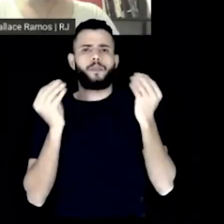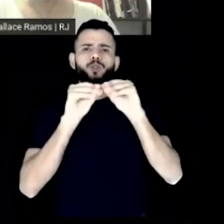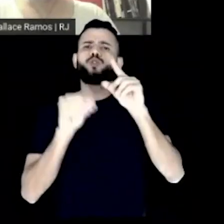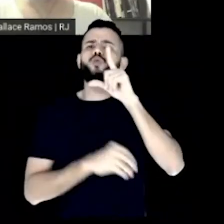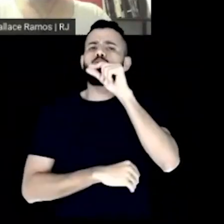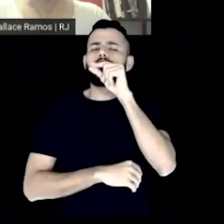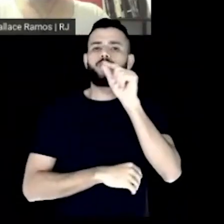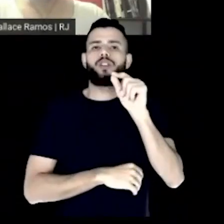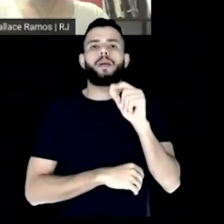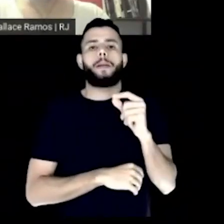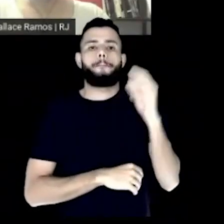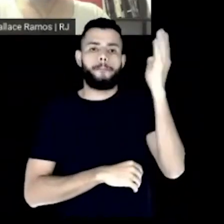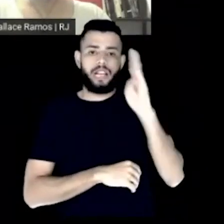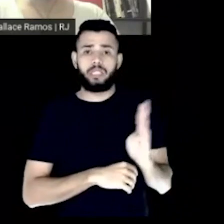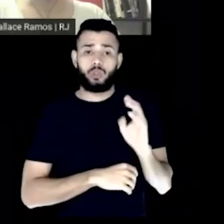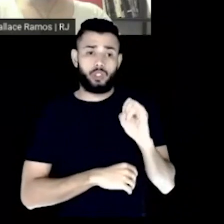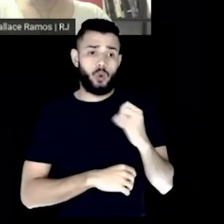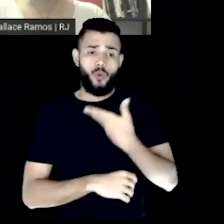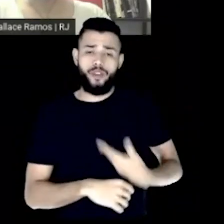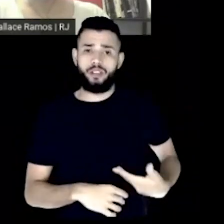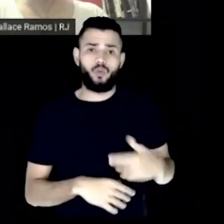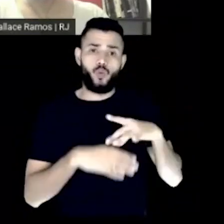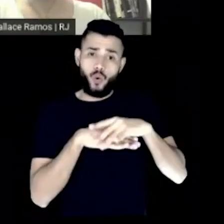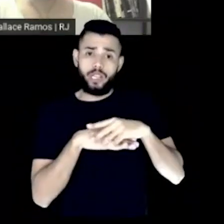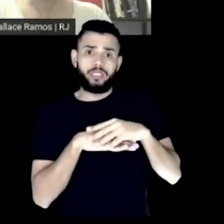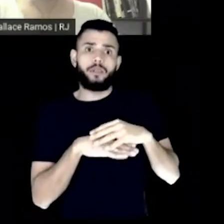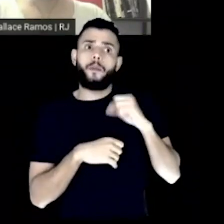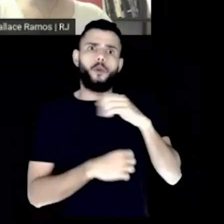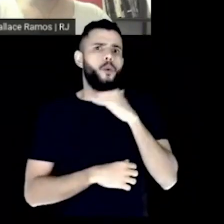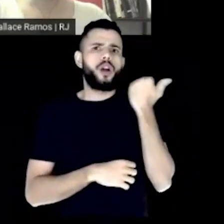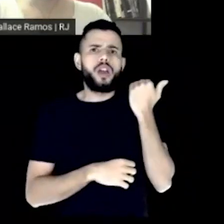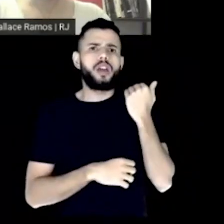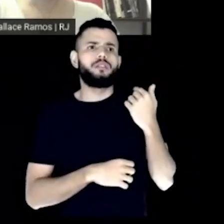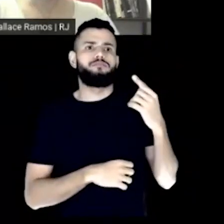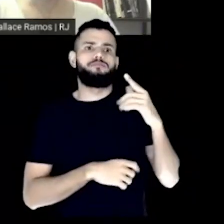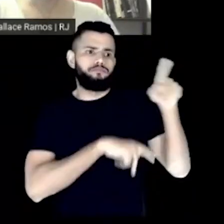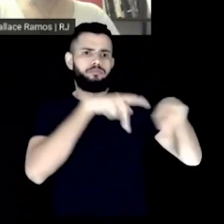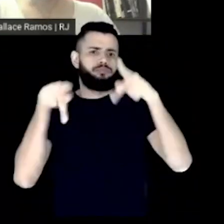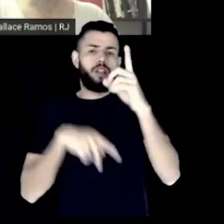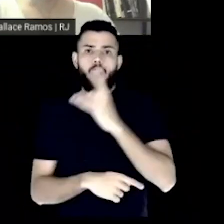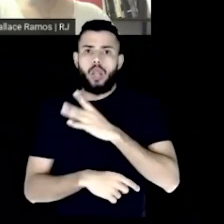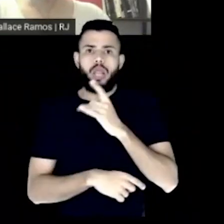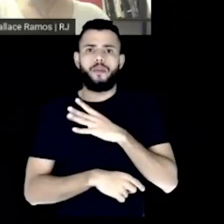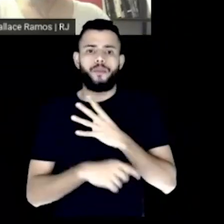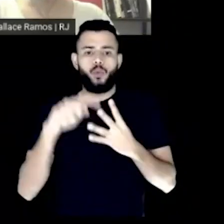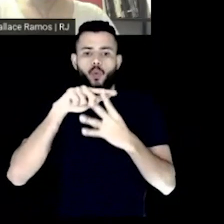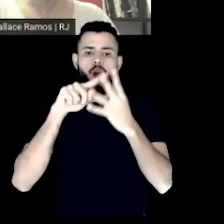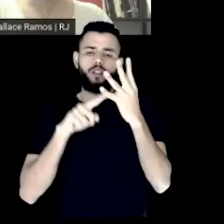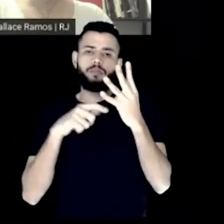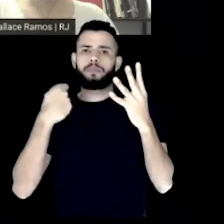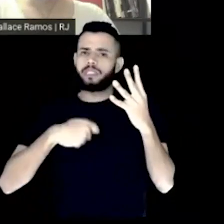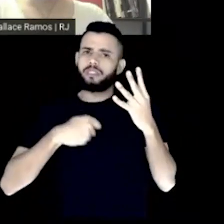Twitter que era assim, num Brasil sem governo, uma doença fatal assola a nação, e